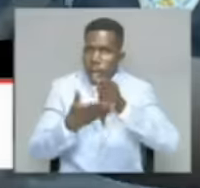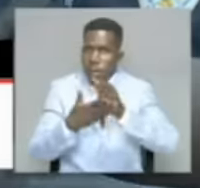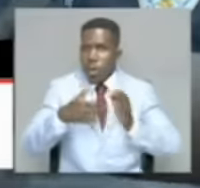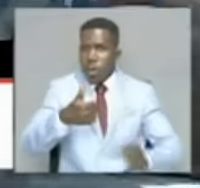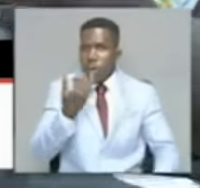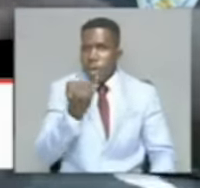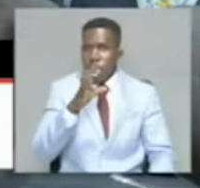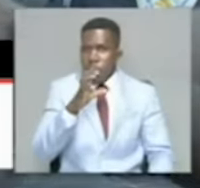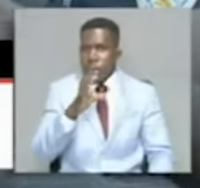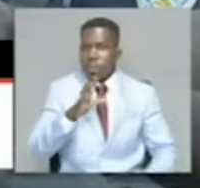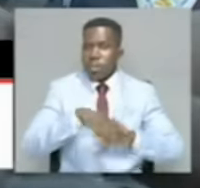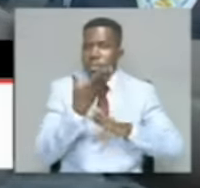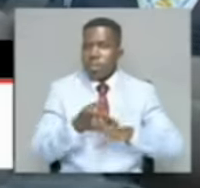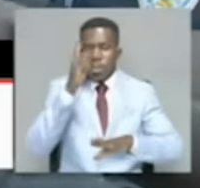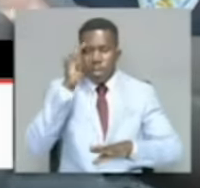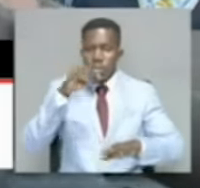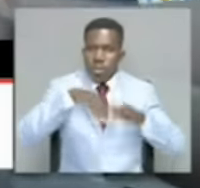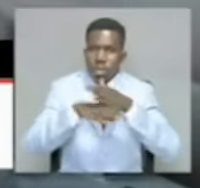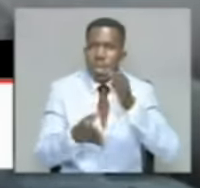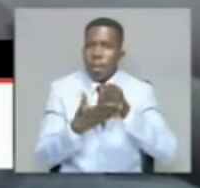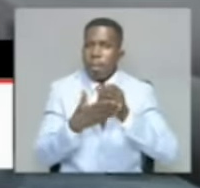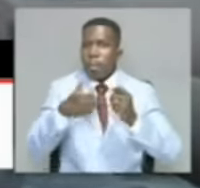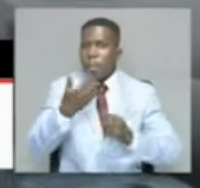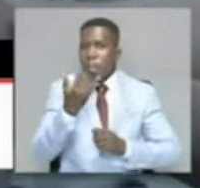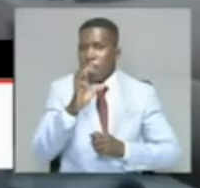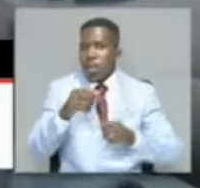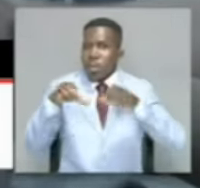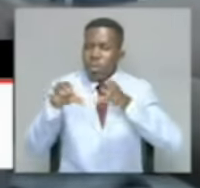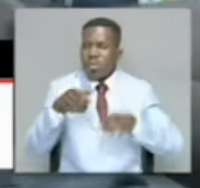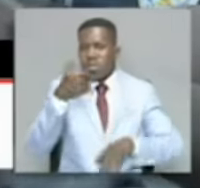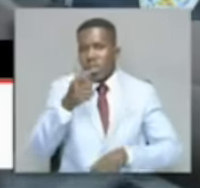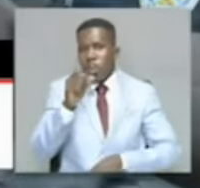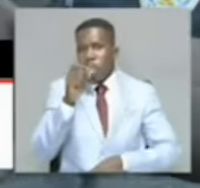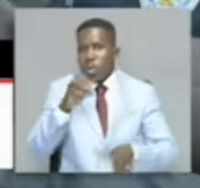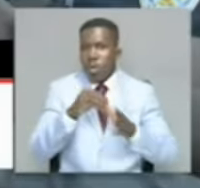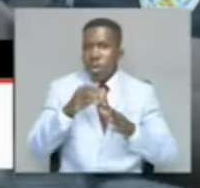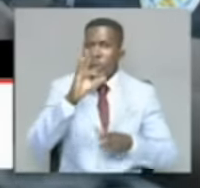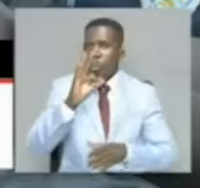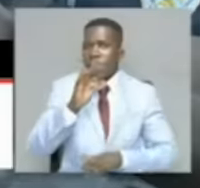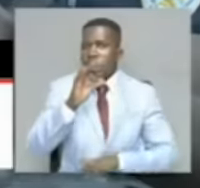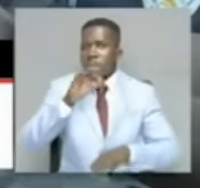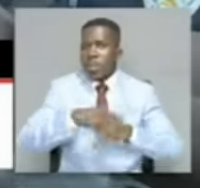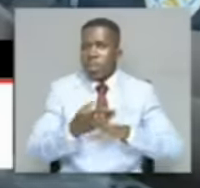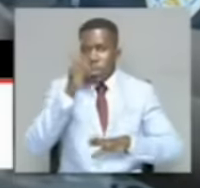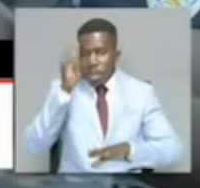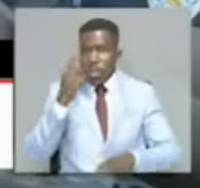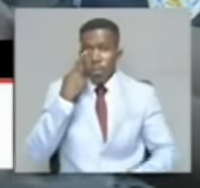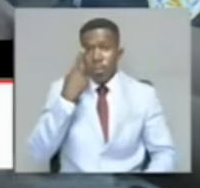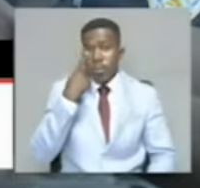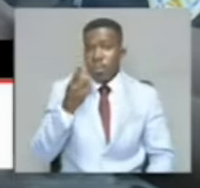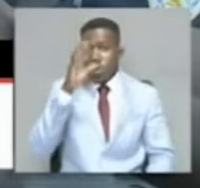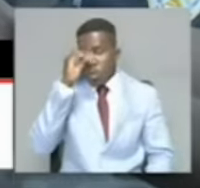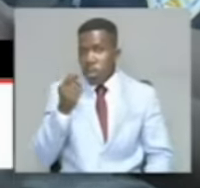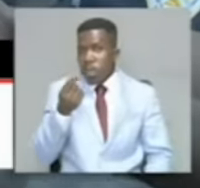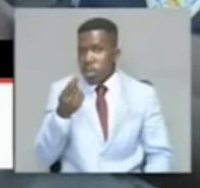banco BIC, acredito que se ele fez 5 minutos ou 4 menos, porque ele já viu o senhor afinal